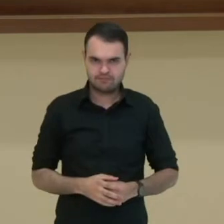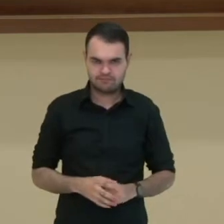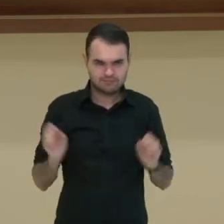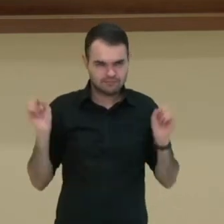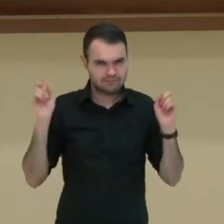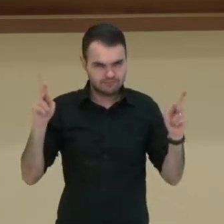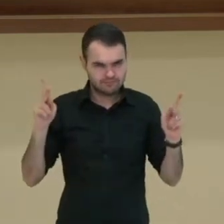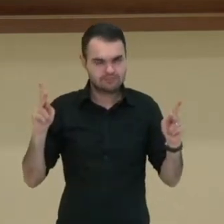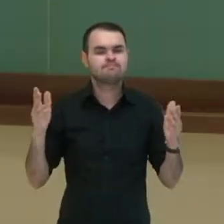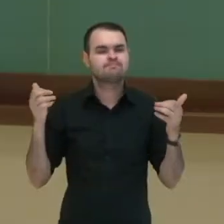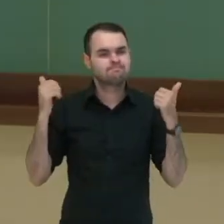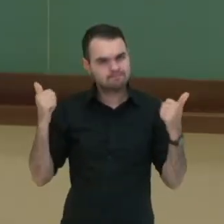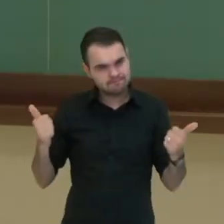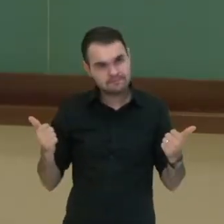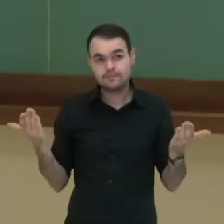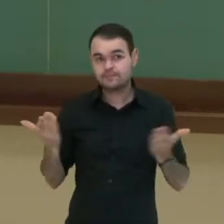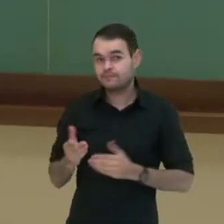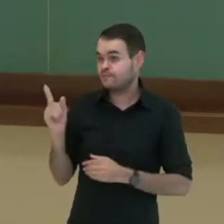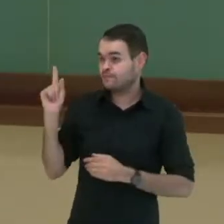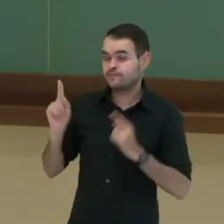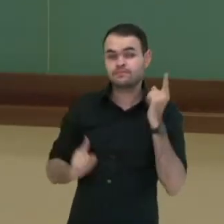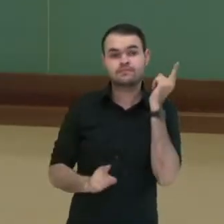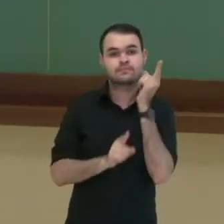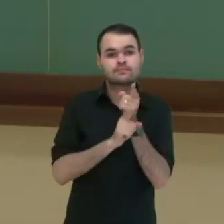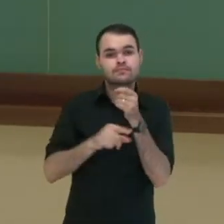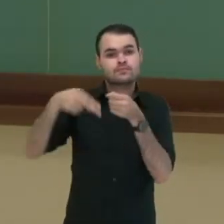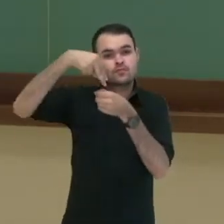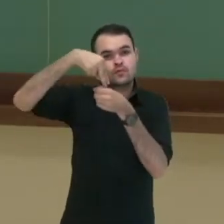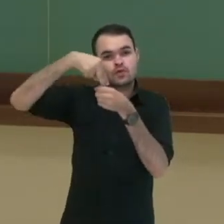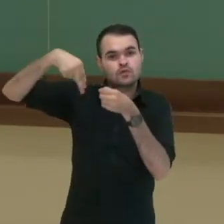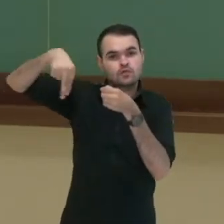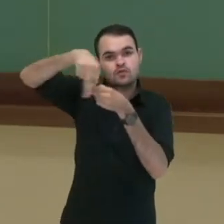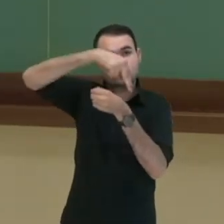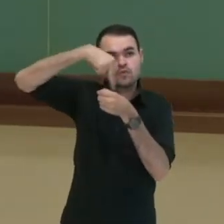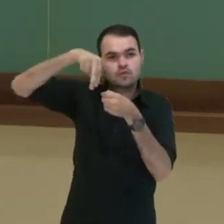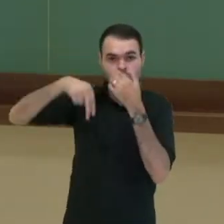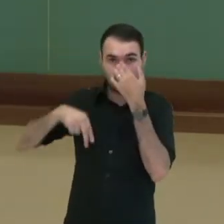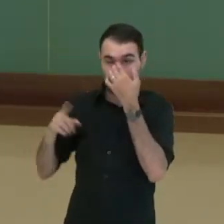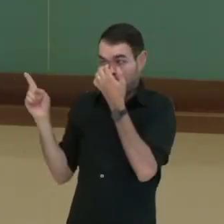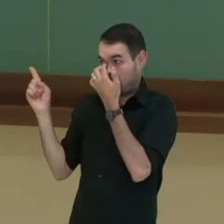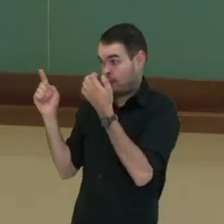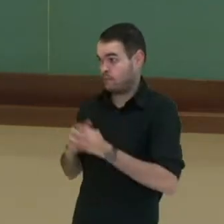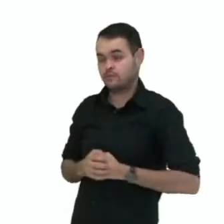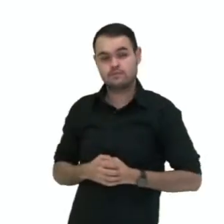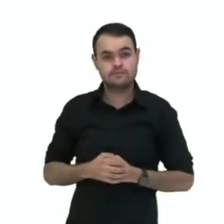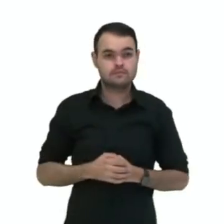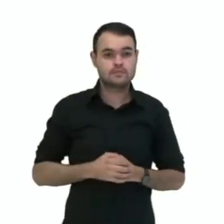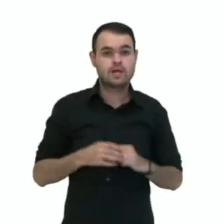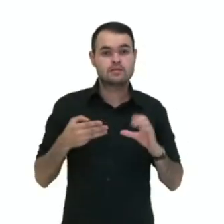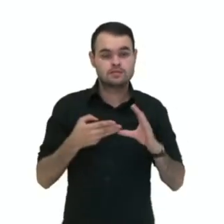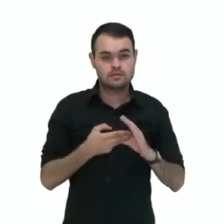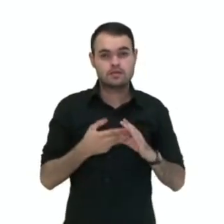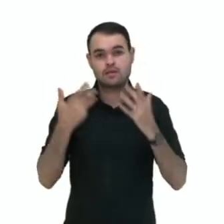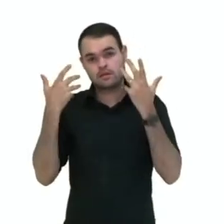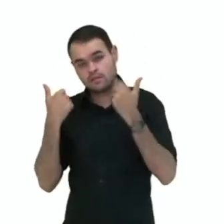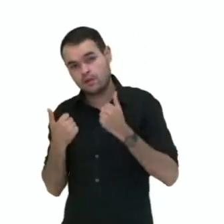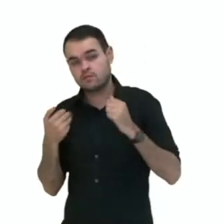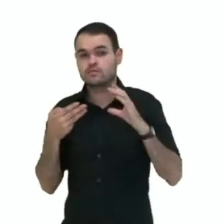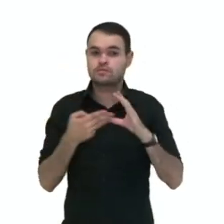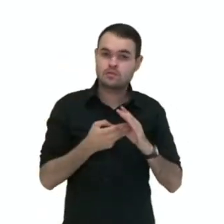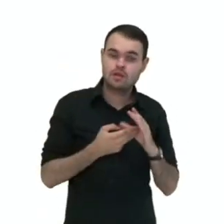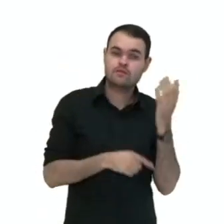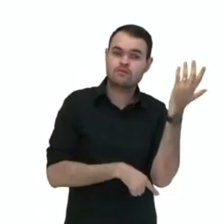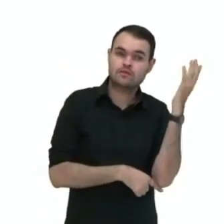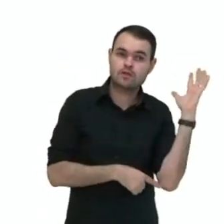bem, então a gente encontra aqui o núcleo, vem aqui conferir comigo, ó, célula animal e célula